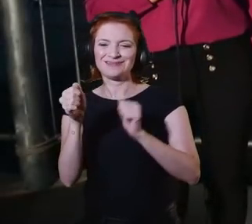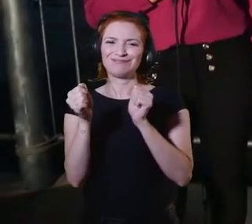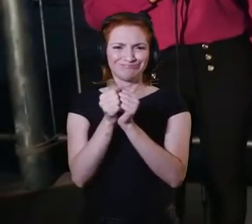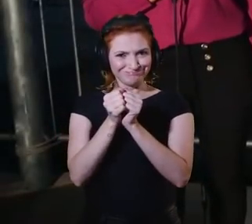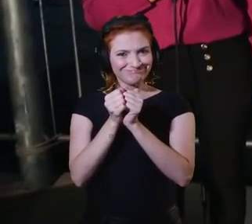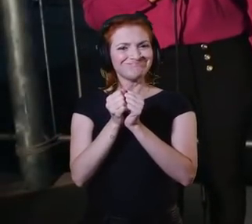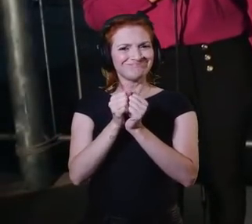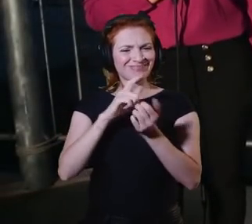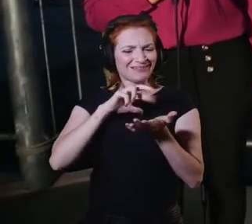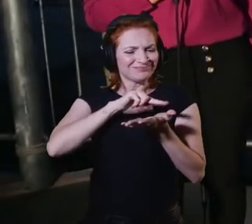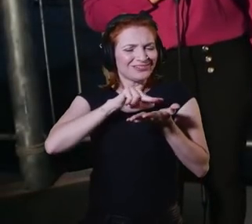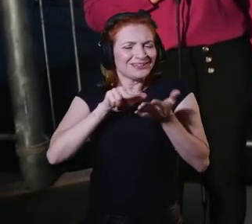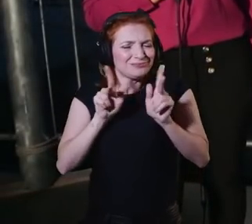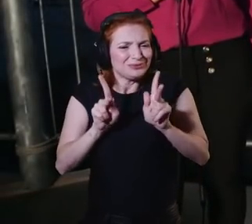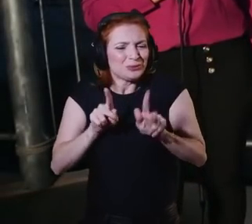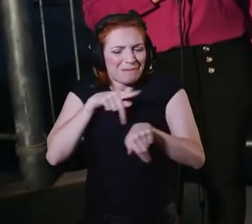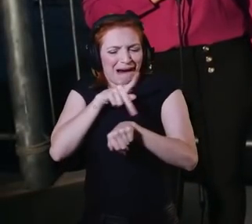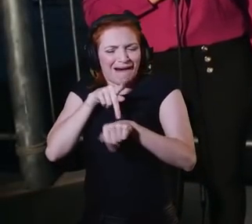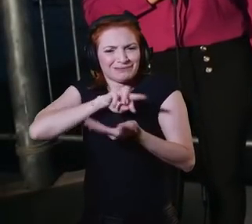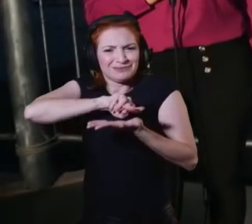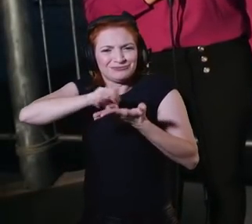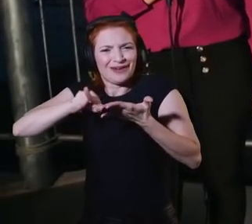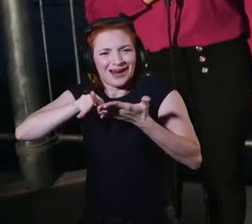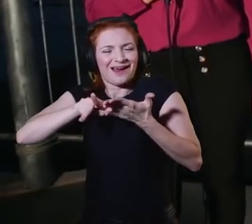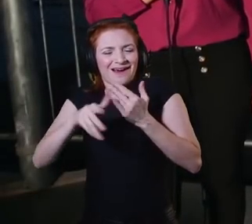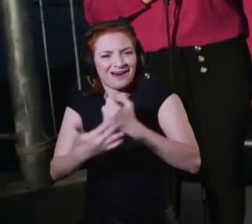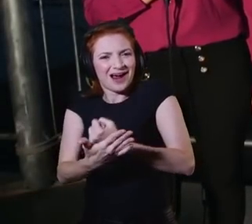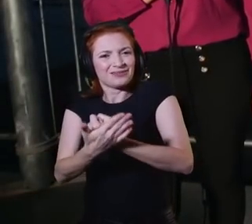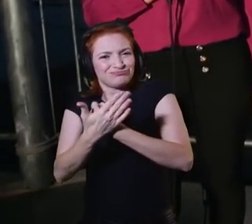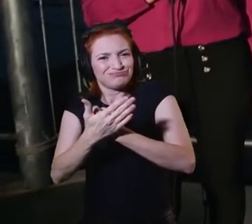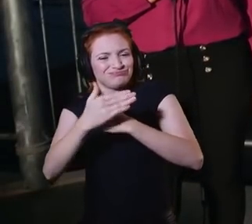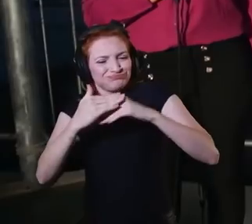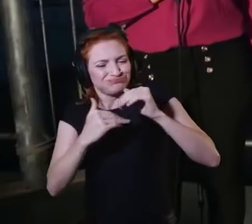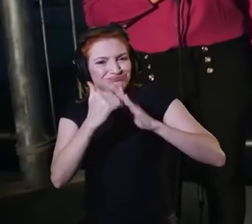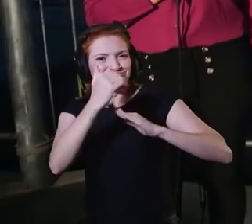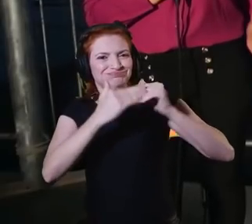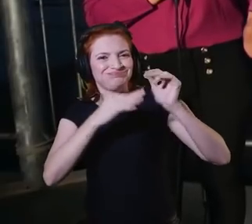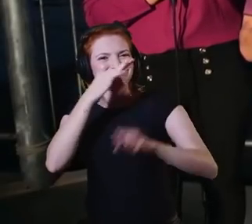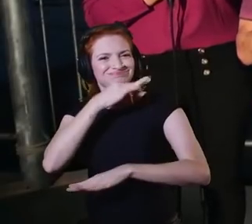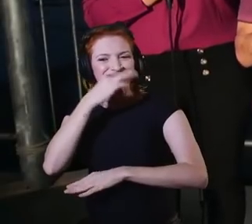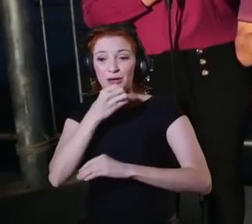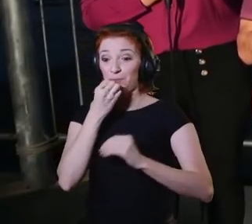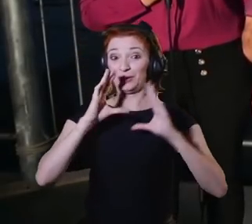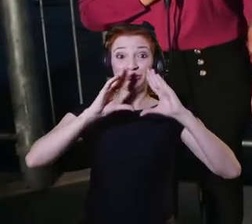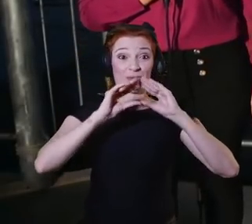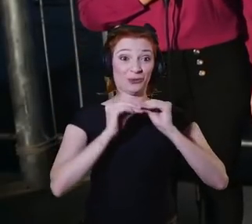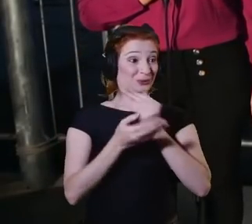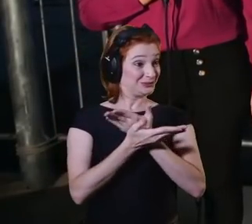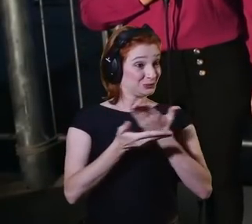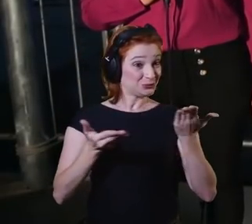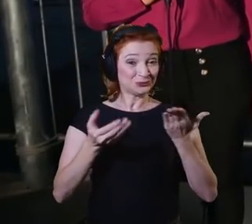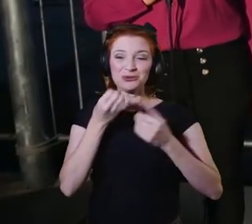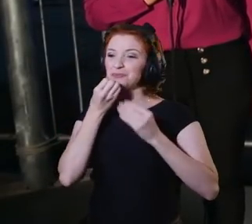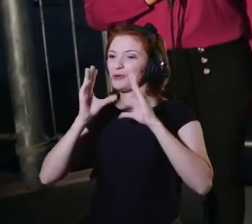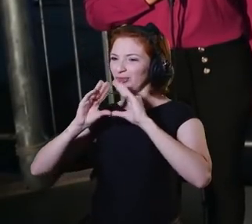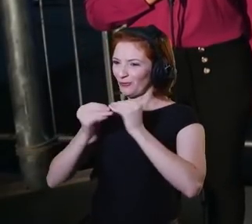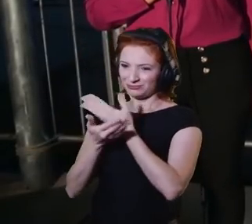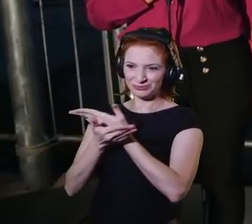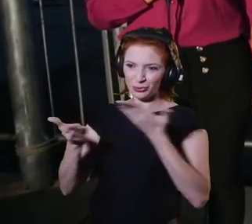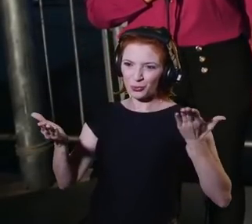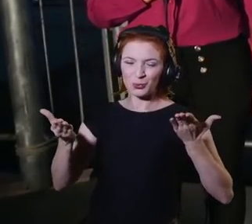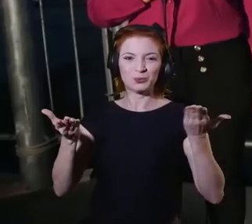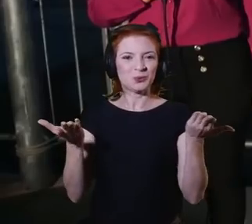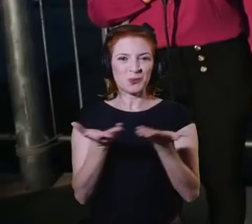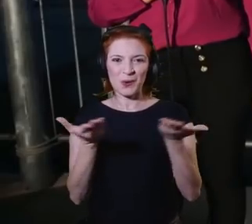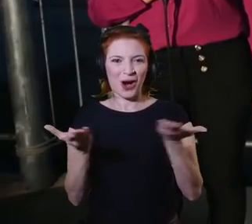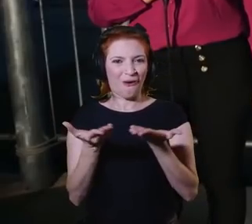tantas etnias que construíram esta cidade. Zé, boa noite. Boa noite, Thales. Boa noite, Cleberson. Boa noite, a Kátia. A todos